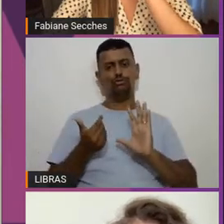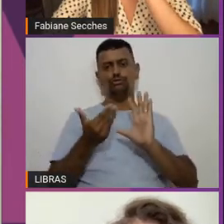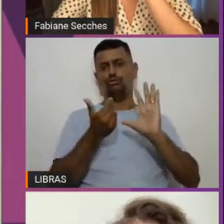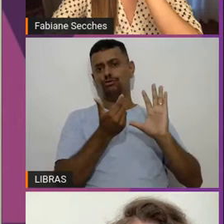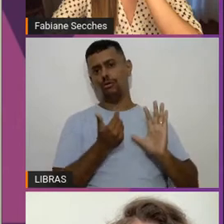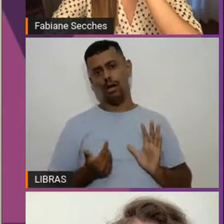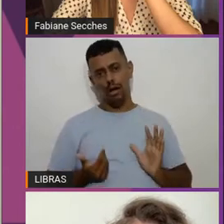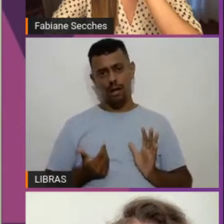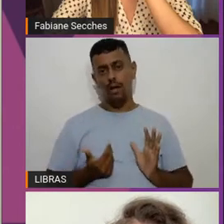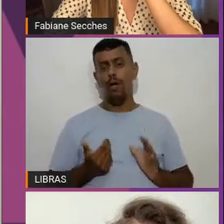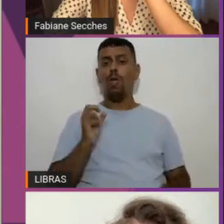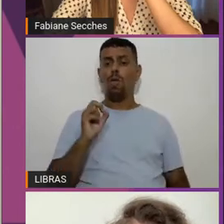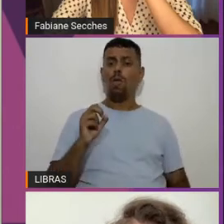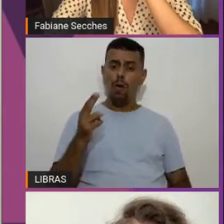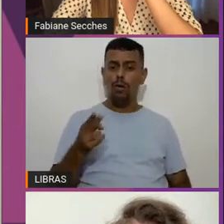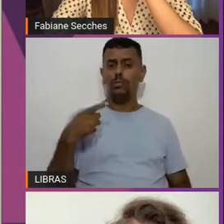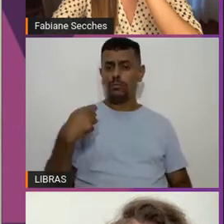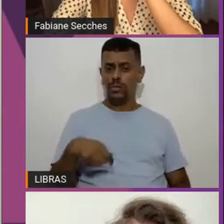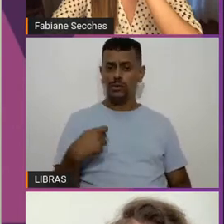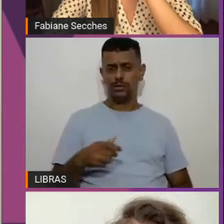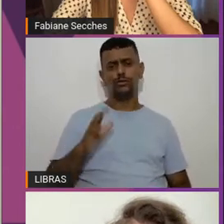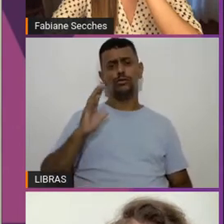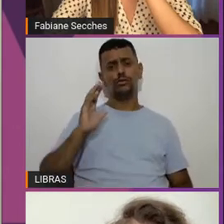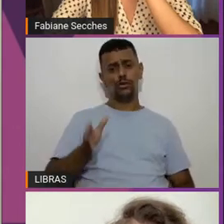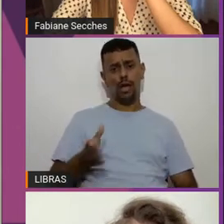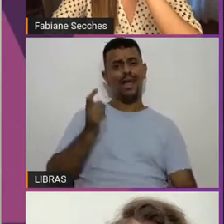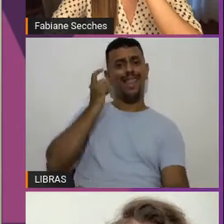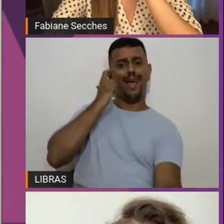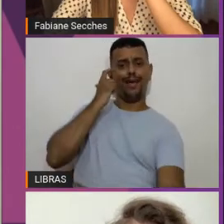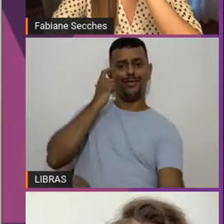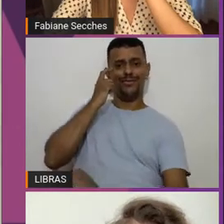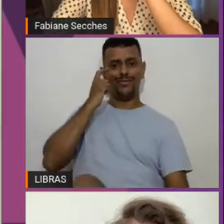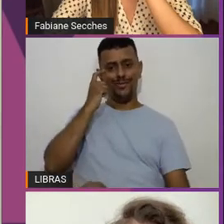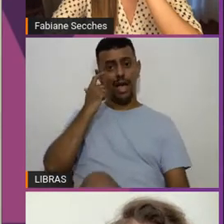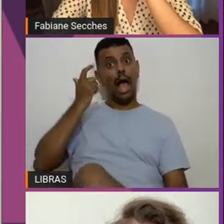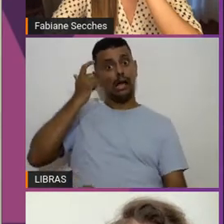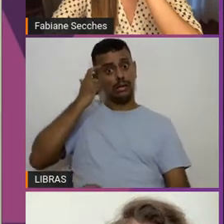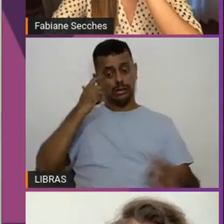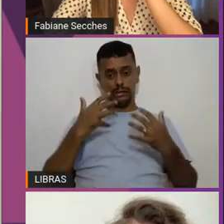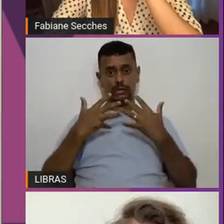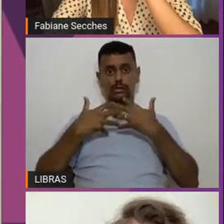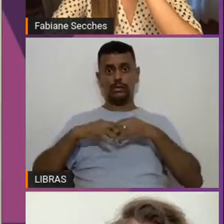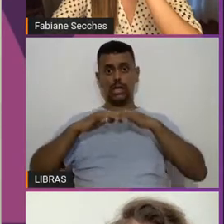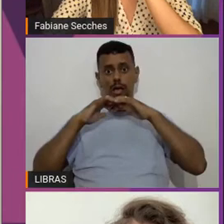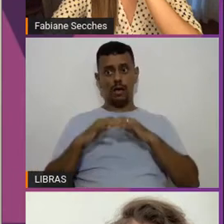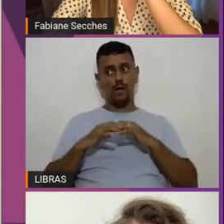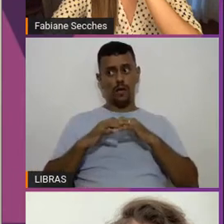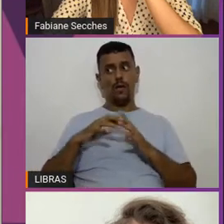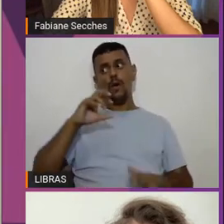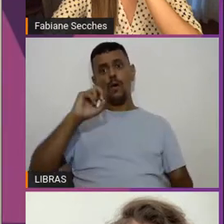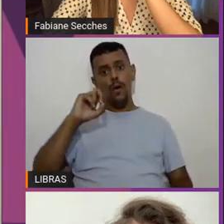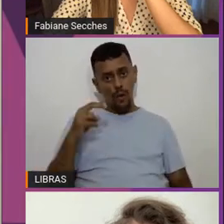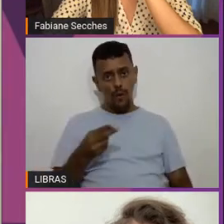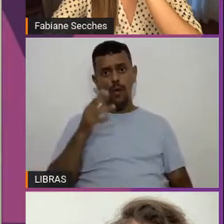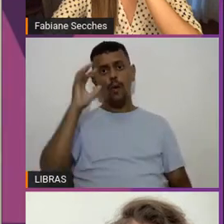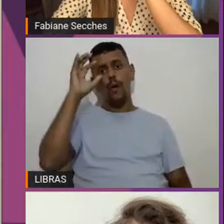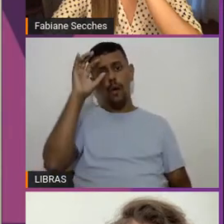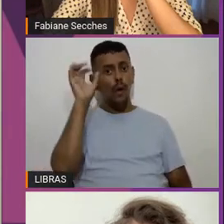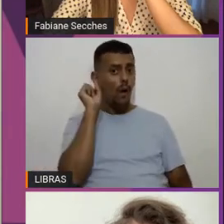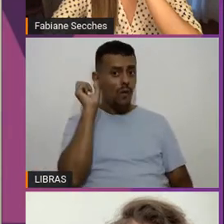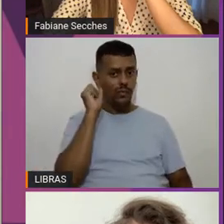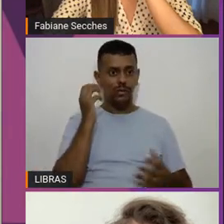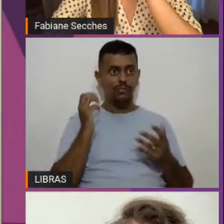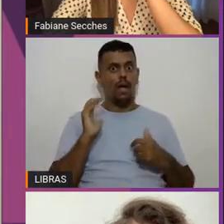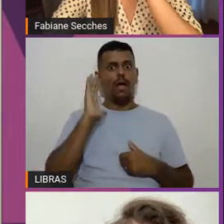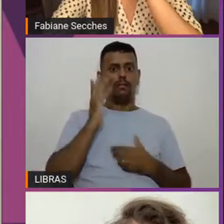pode ir por esse lado da razão e deixar-se exemplos para lá ou então ouvir o corpo e para mim a escrita é é